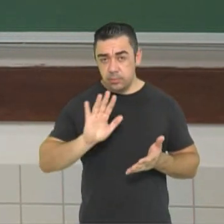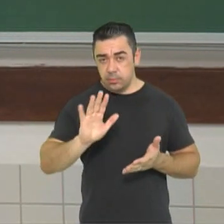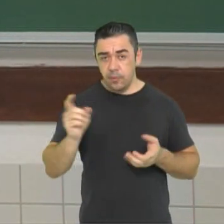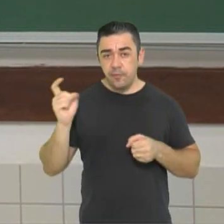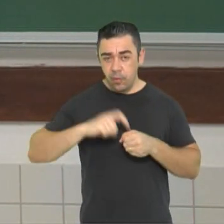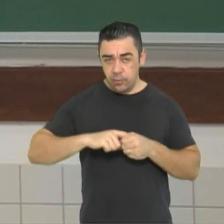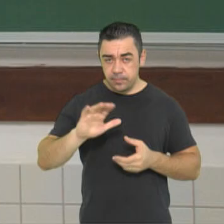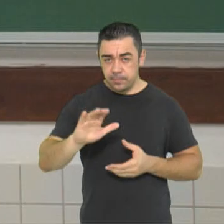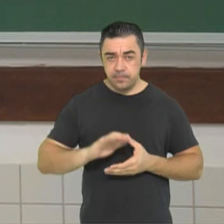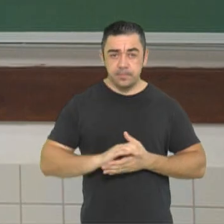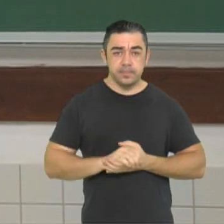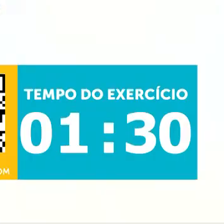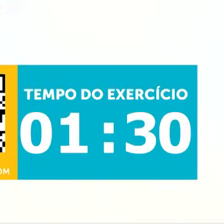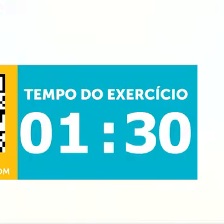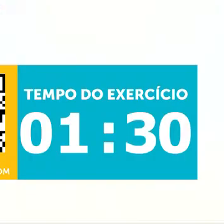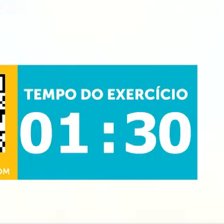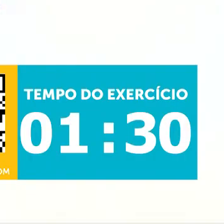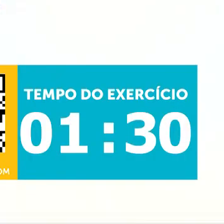eu já volto.